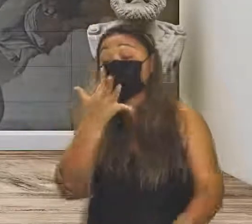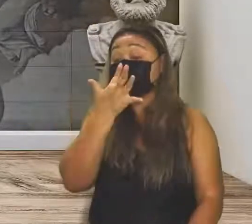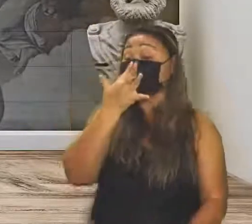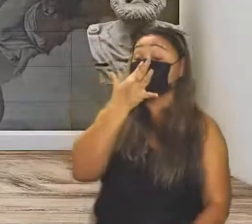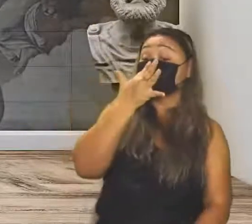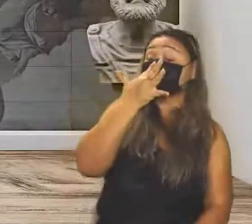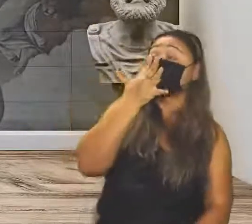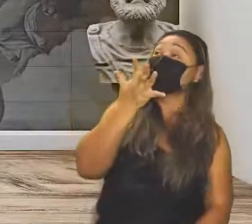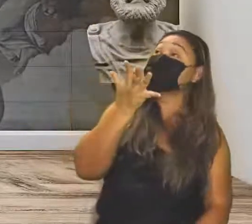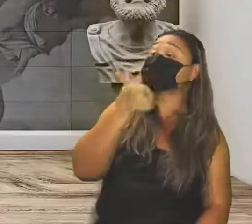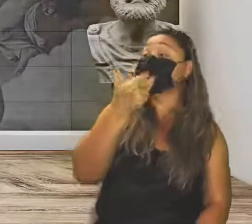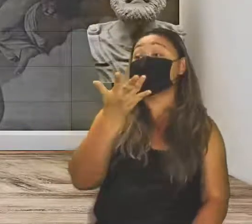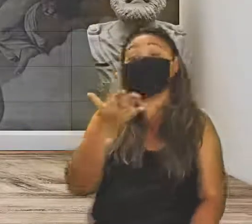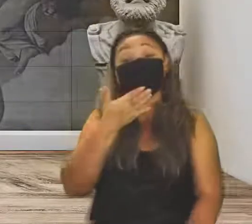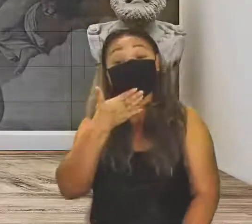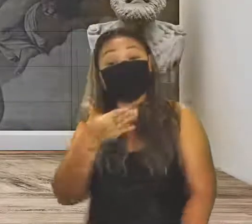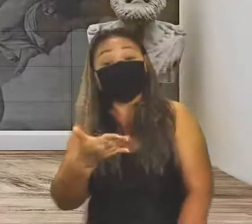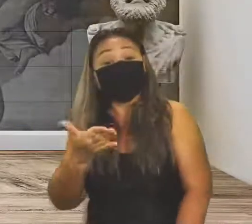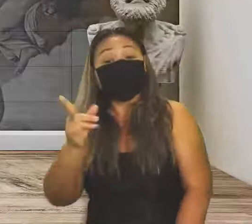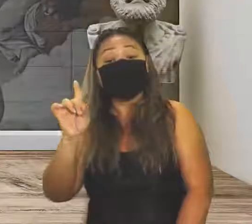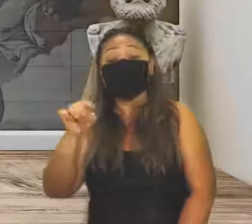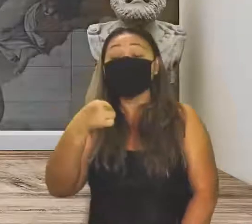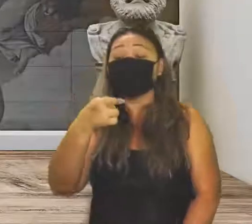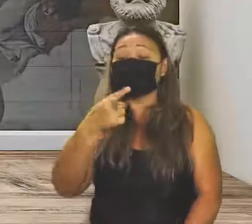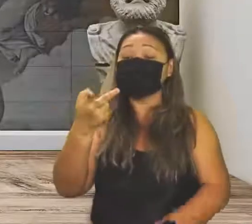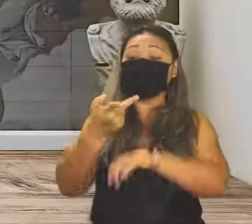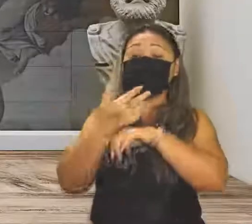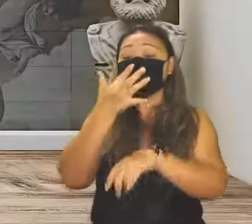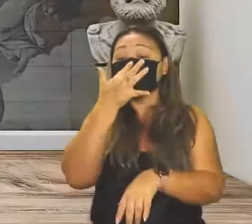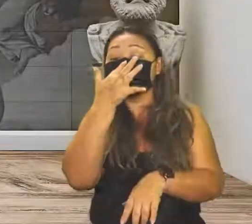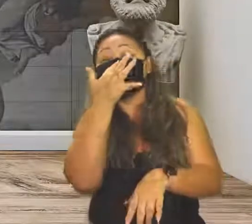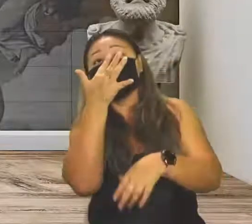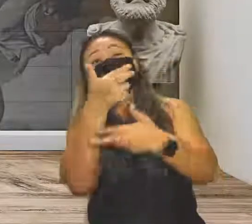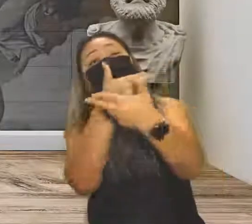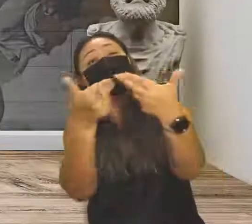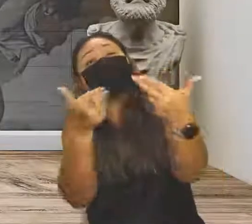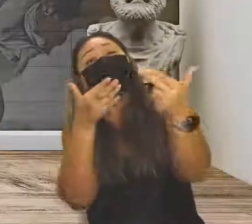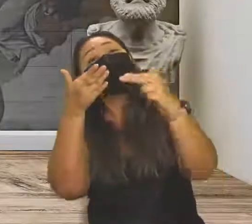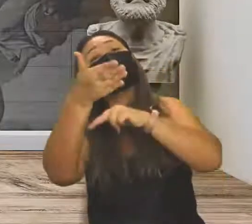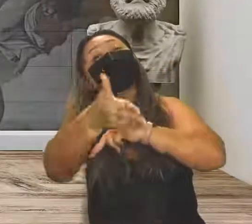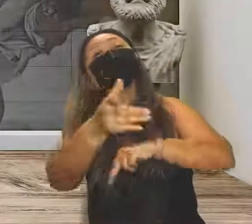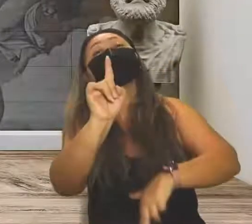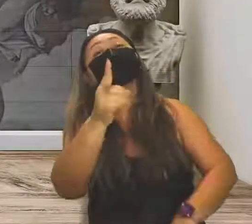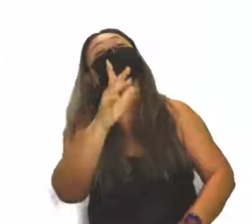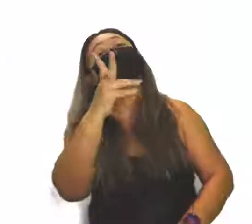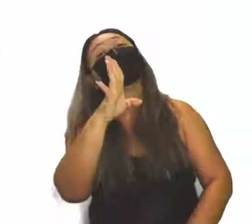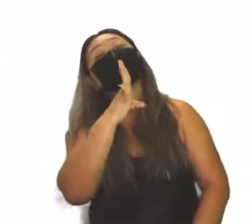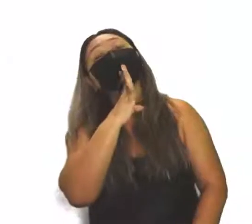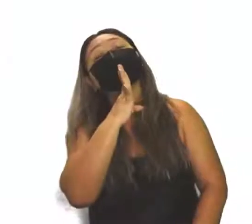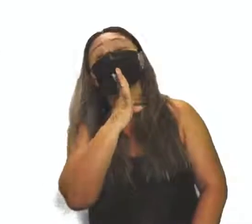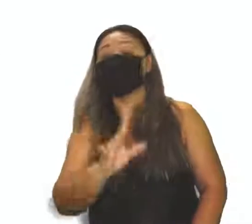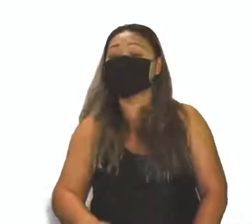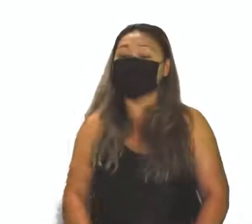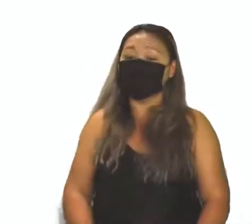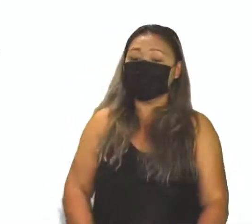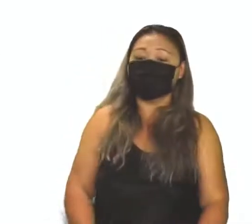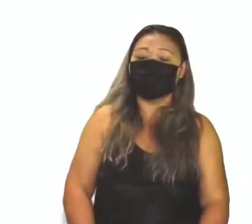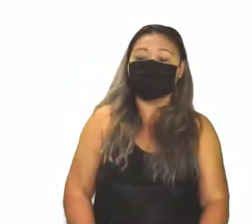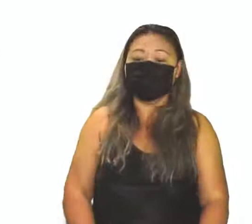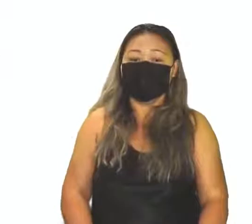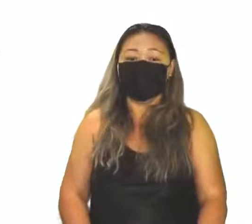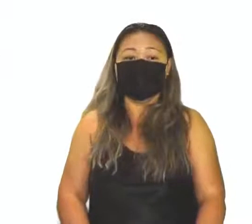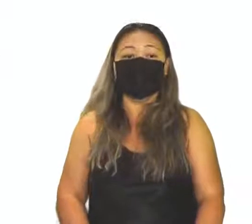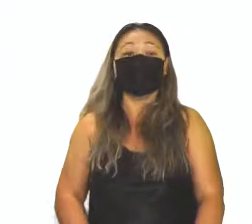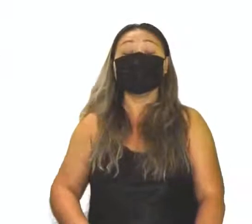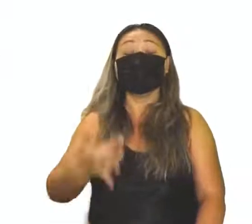admiração. Então é isso. Quando eu admiro algo, eu vou buscar conhecer. Nesse sentido, ok? Vamos lá, continuando.